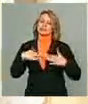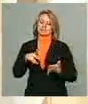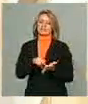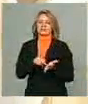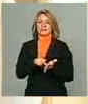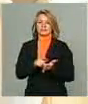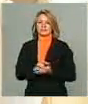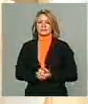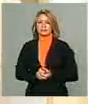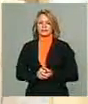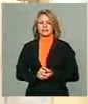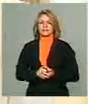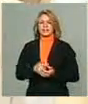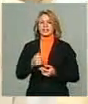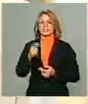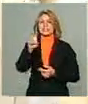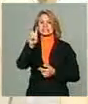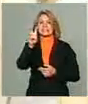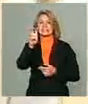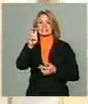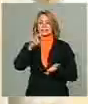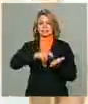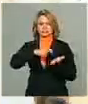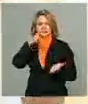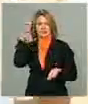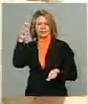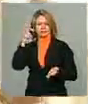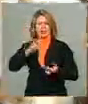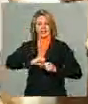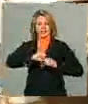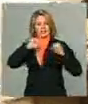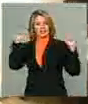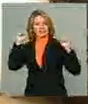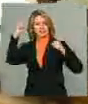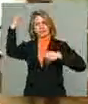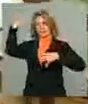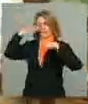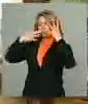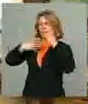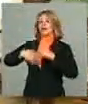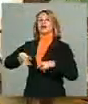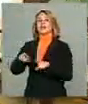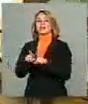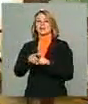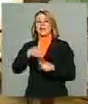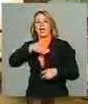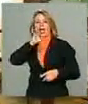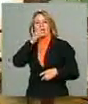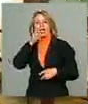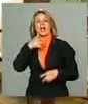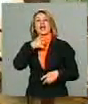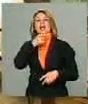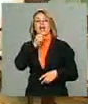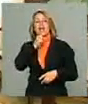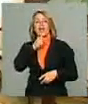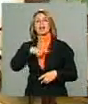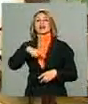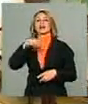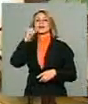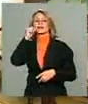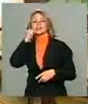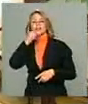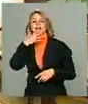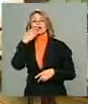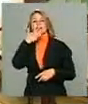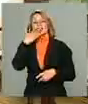meio 7 hor 5 hor da manhã levanto tomo dois copos de água com sal e açúcar que